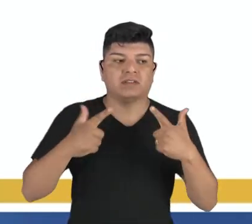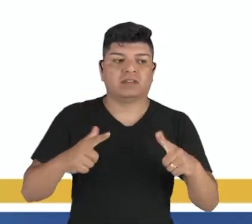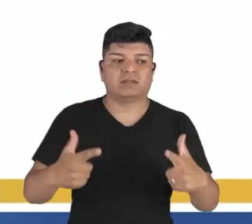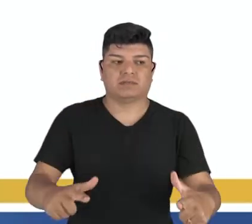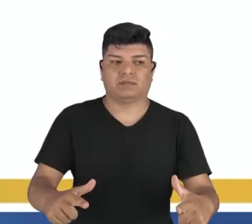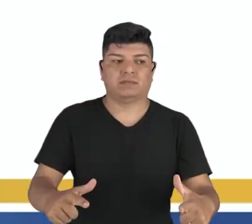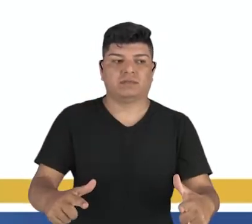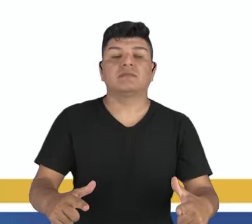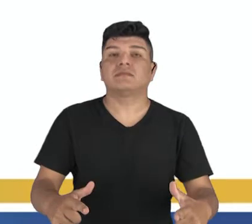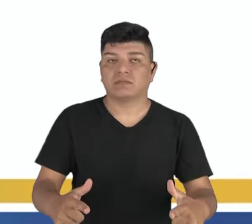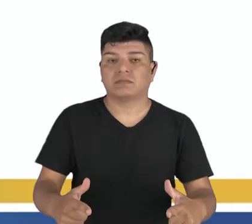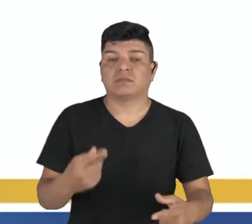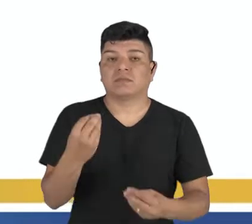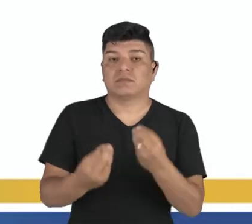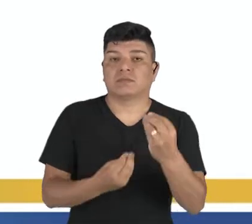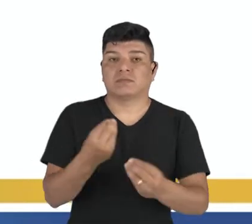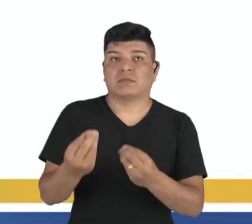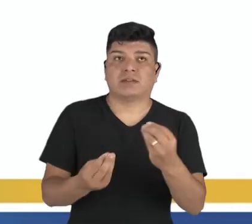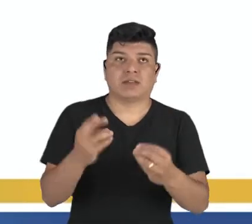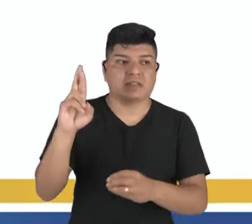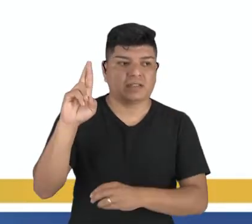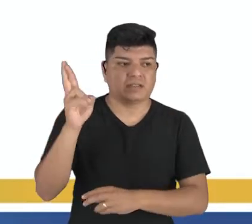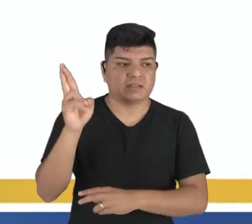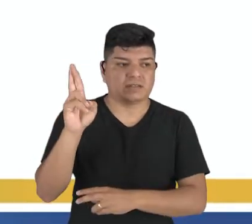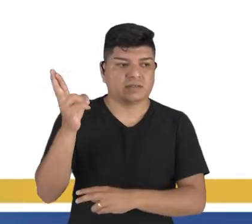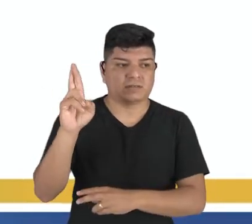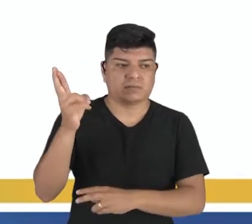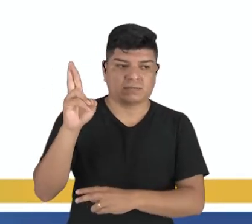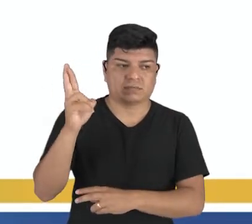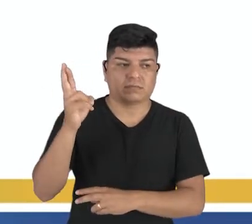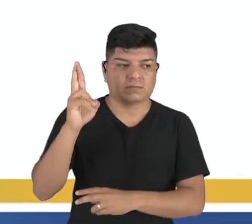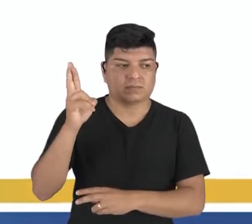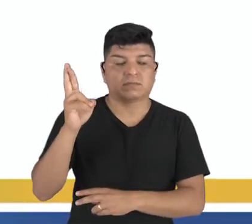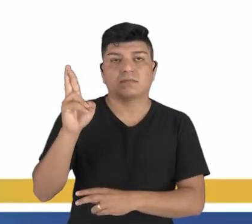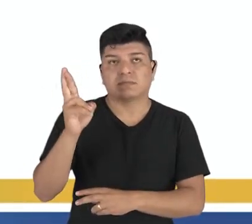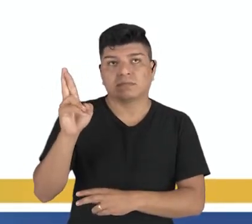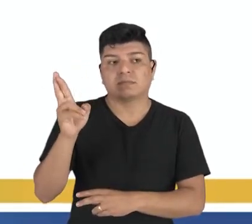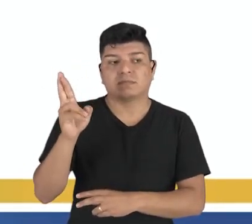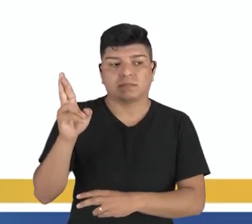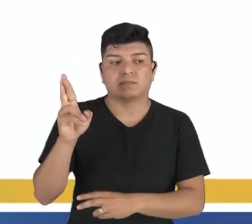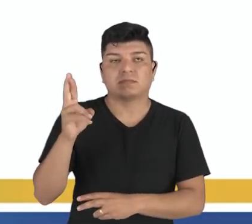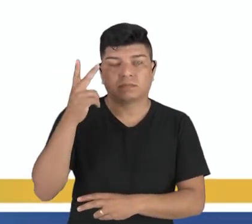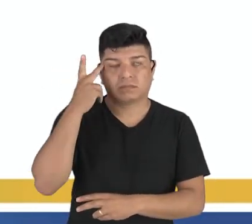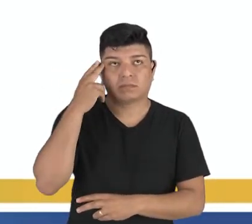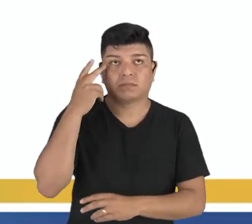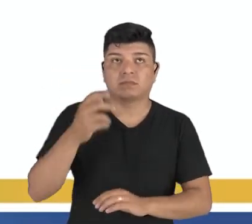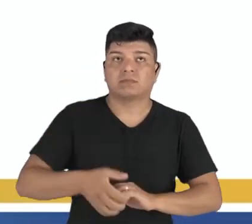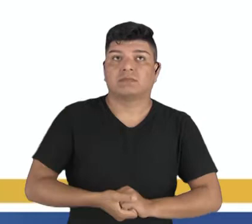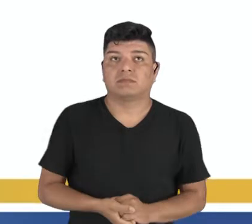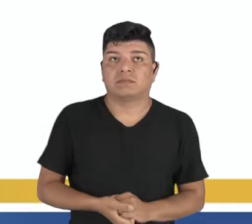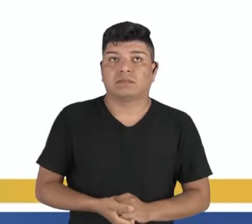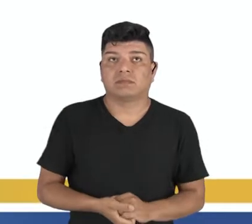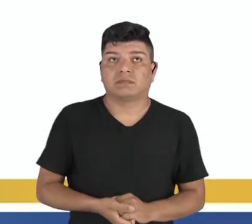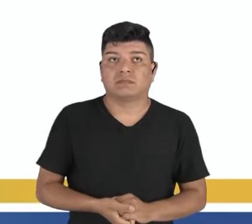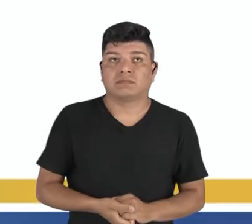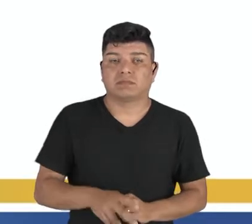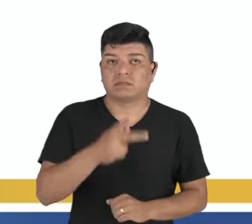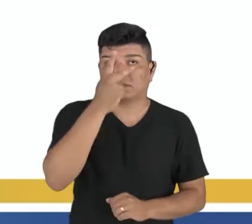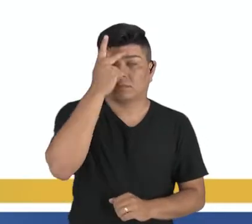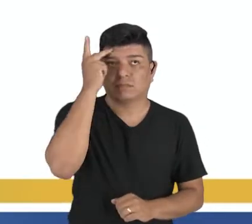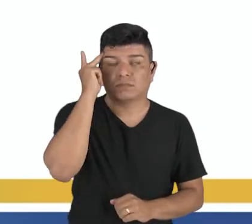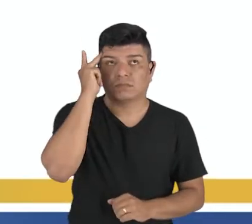como acontece essa regularidade. Então, acompanhe comigo aí. Na situação, diz o seguinte, o